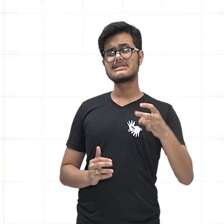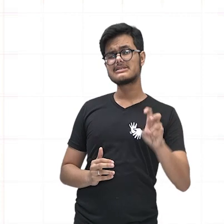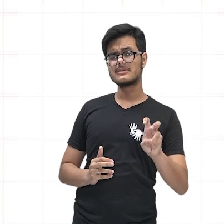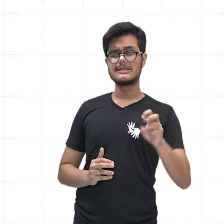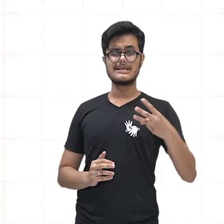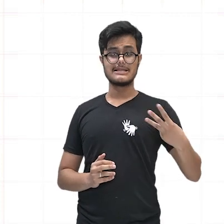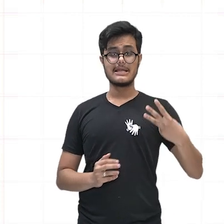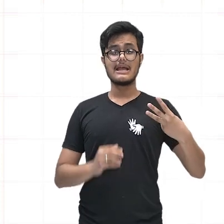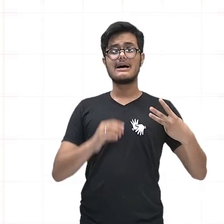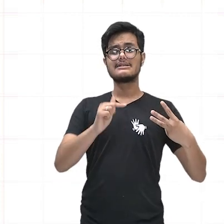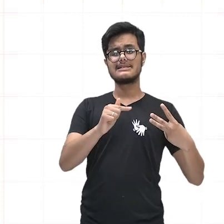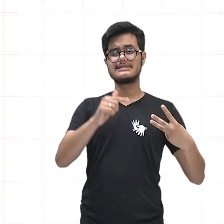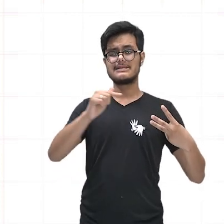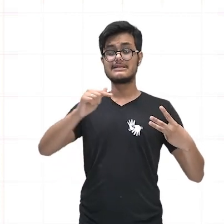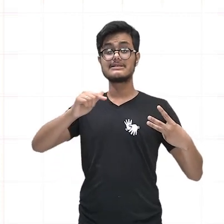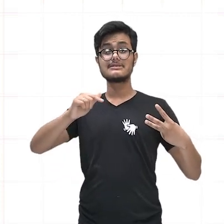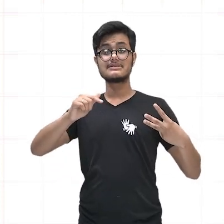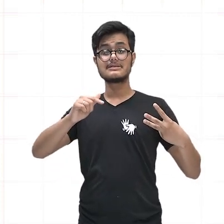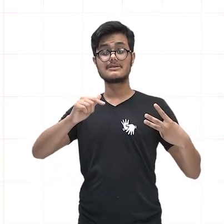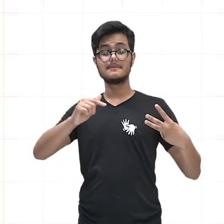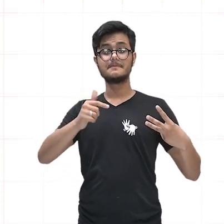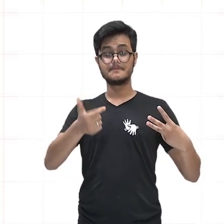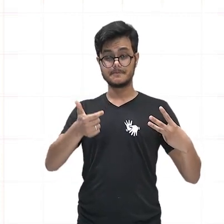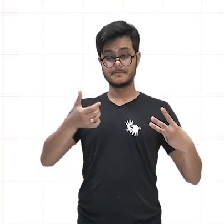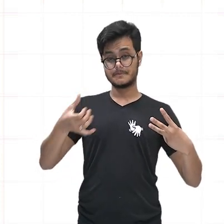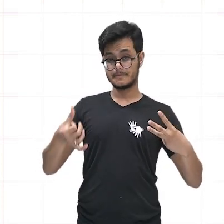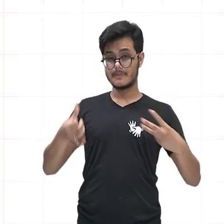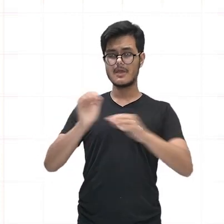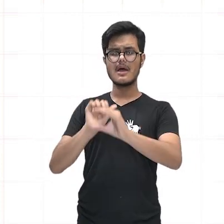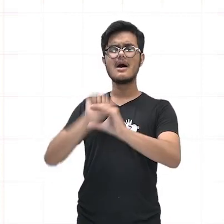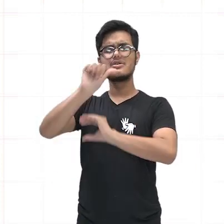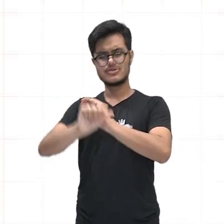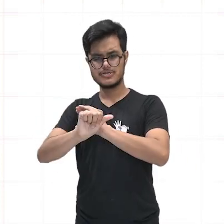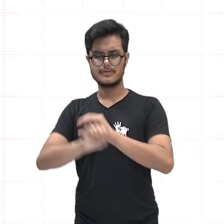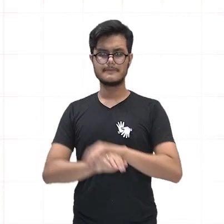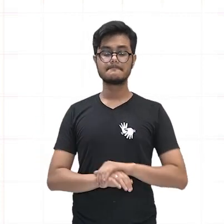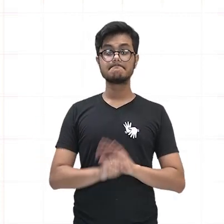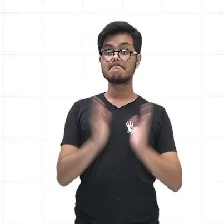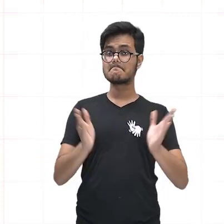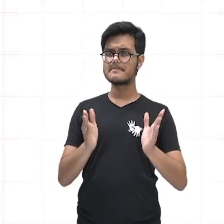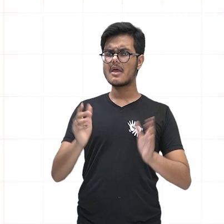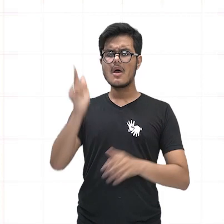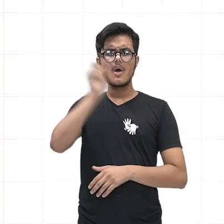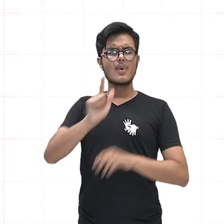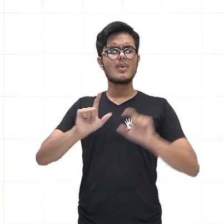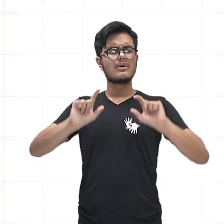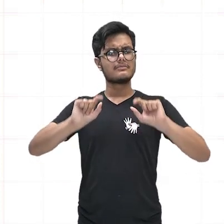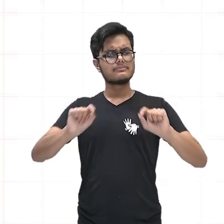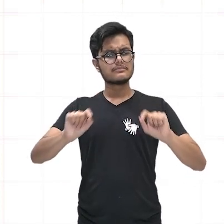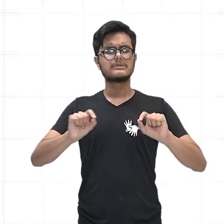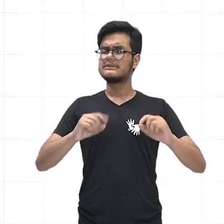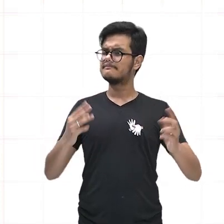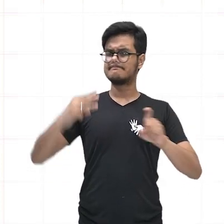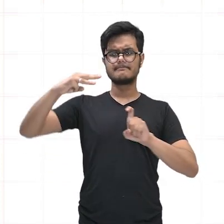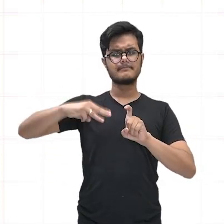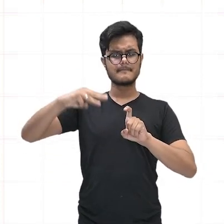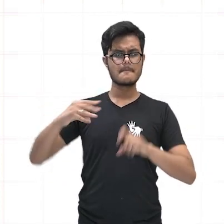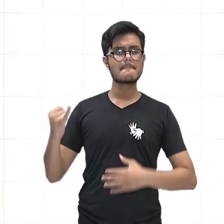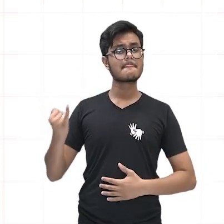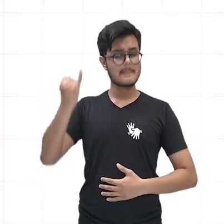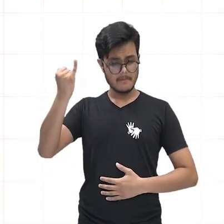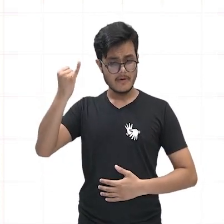753 a 716 antes de. crist suas conquistas fundador mítico de